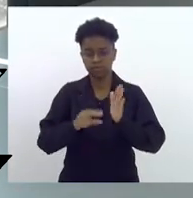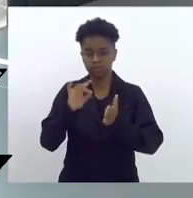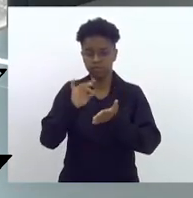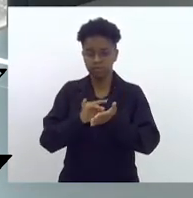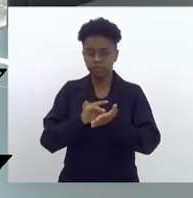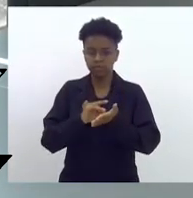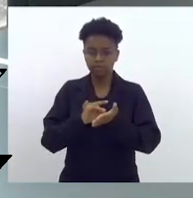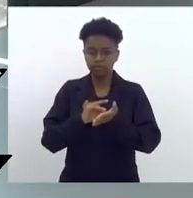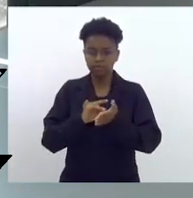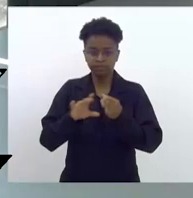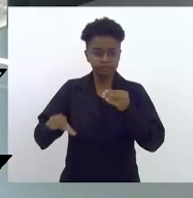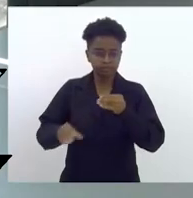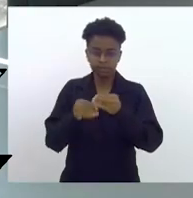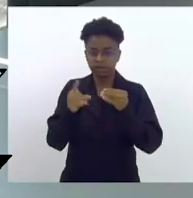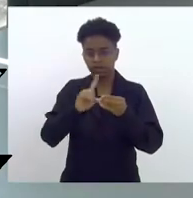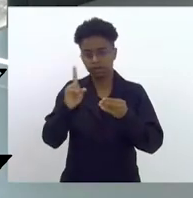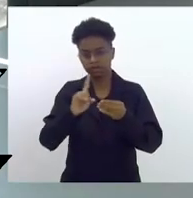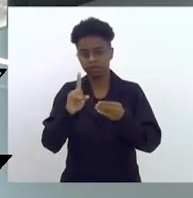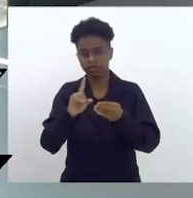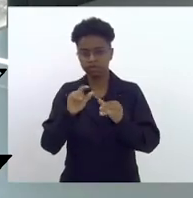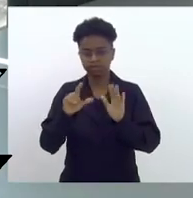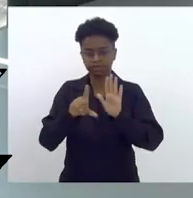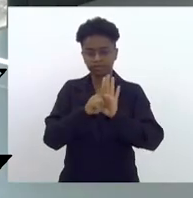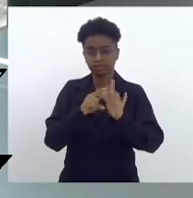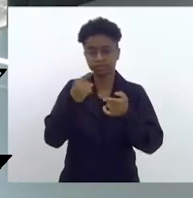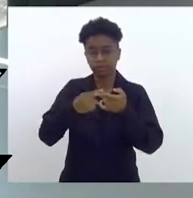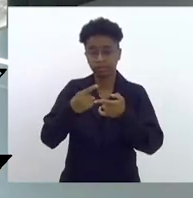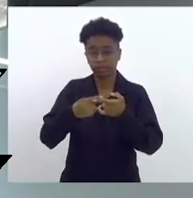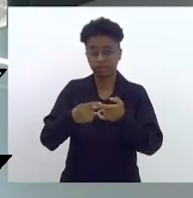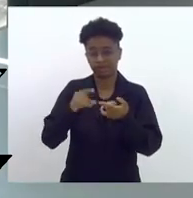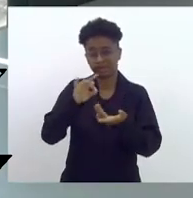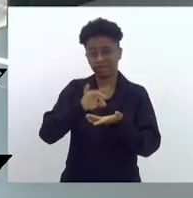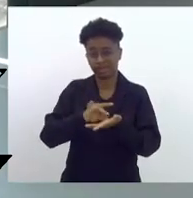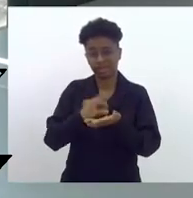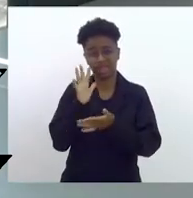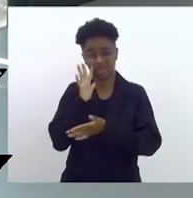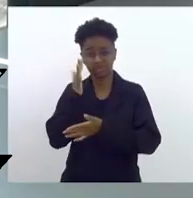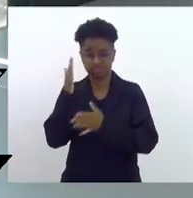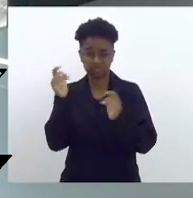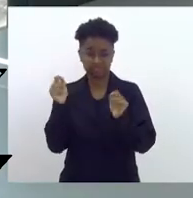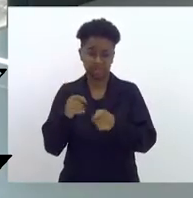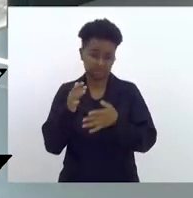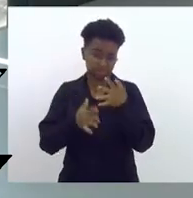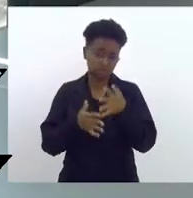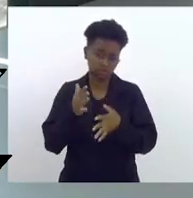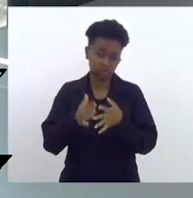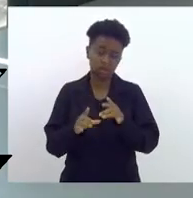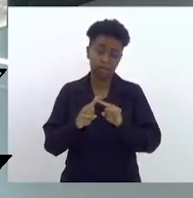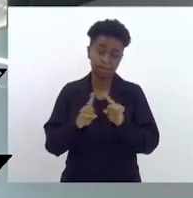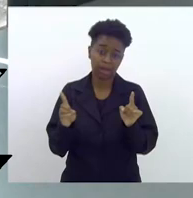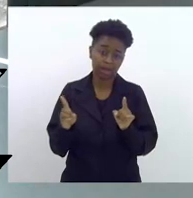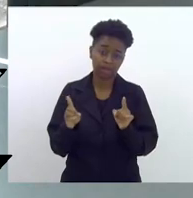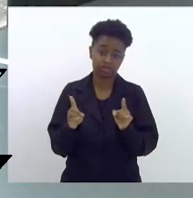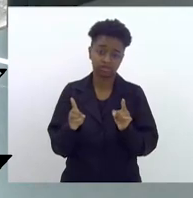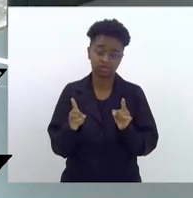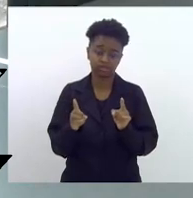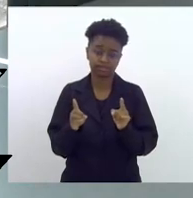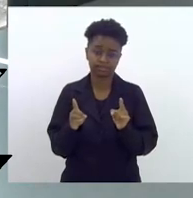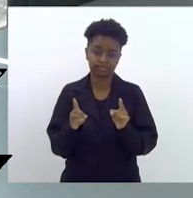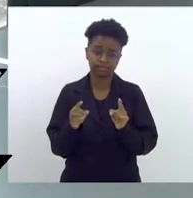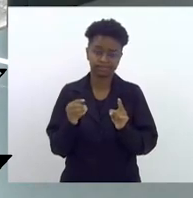não não fazer alteração porque sanearia resolveria prejudicabilidade mas tratar